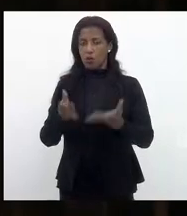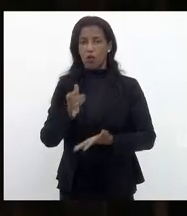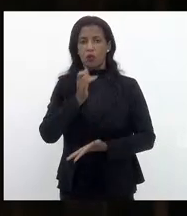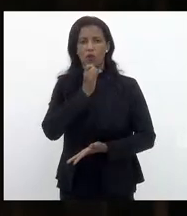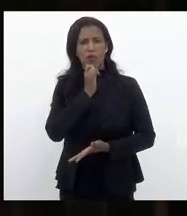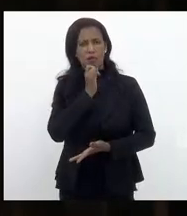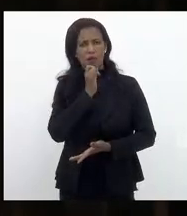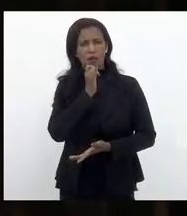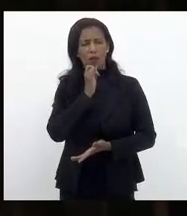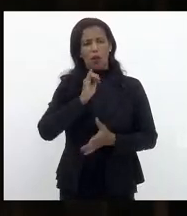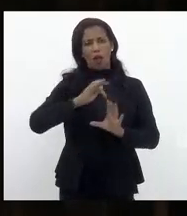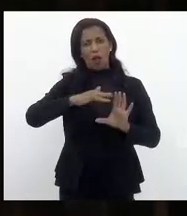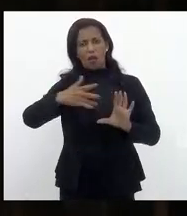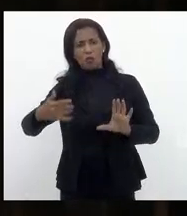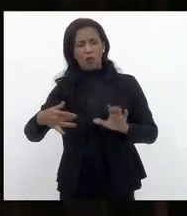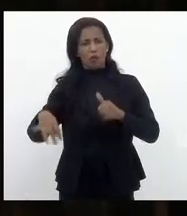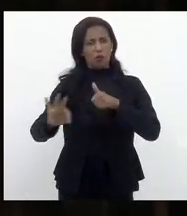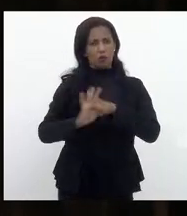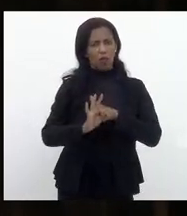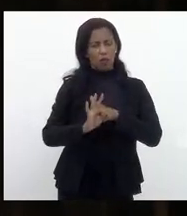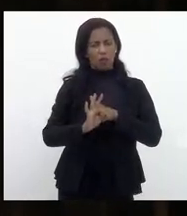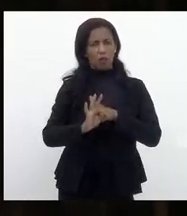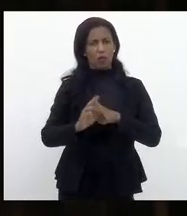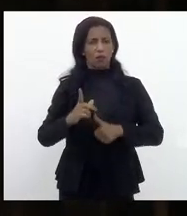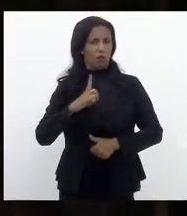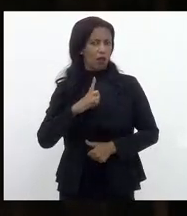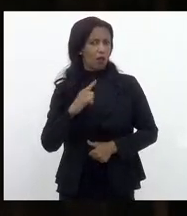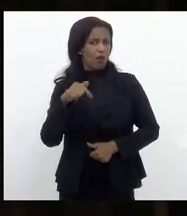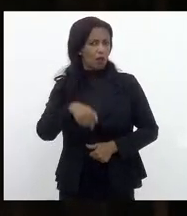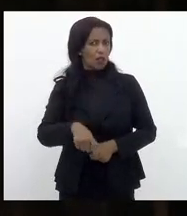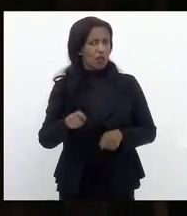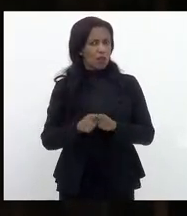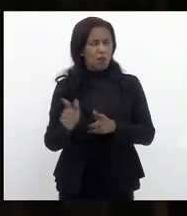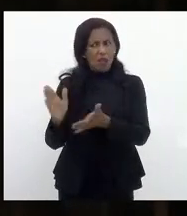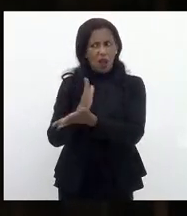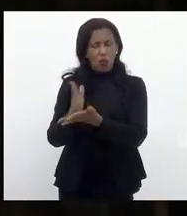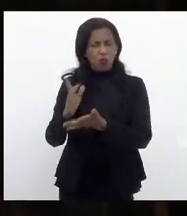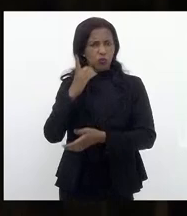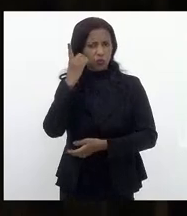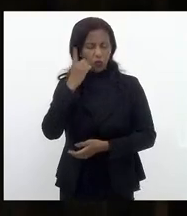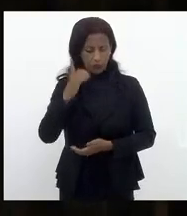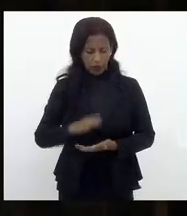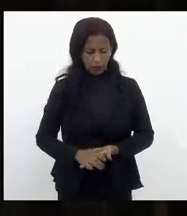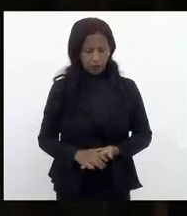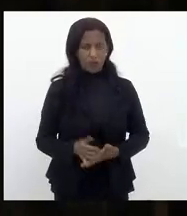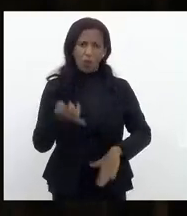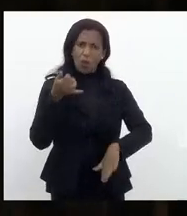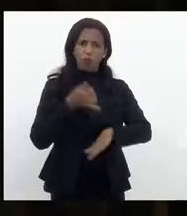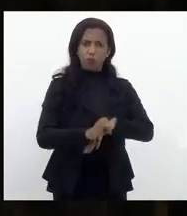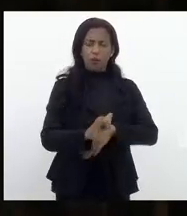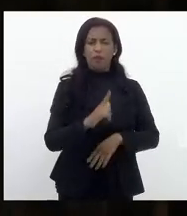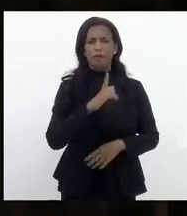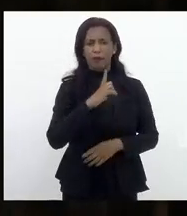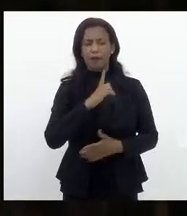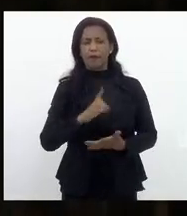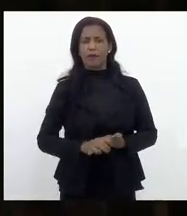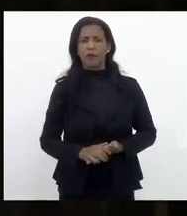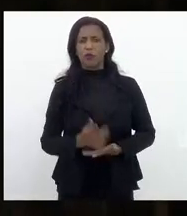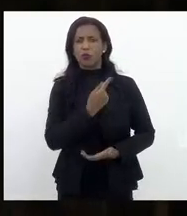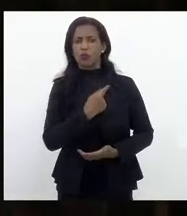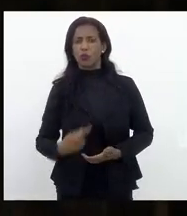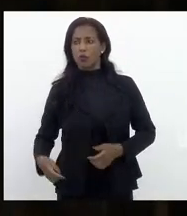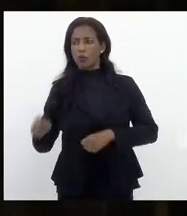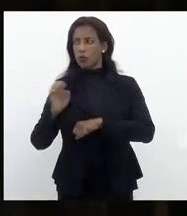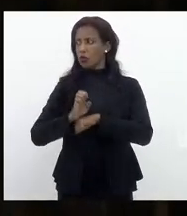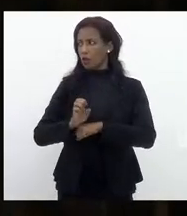aztec aspectos técnicos o que quer aqui refutar também a palavra de alguns deputados houve equívoco sim do